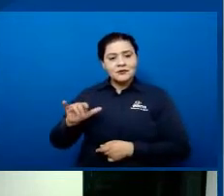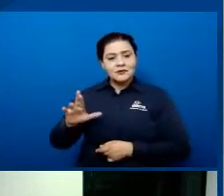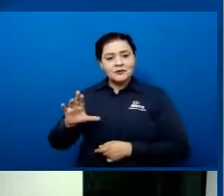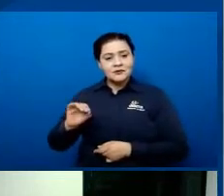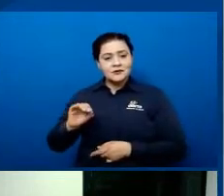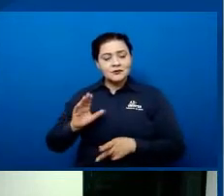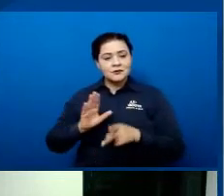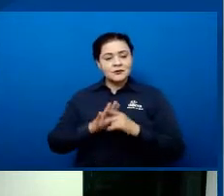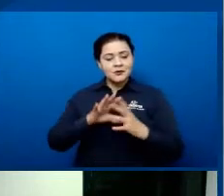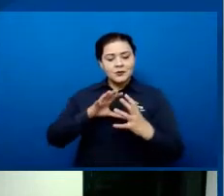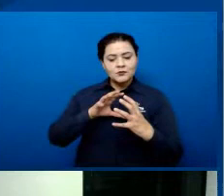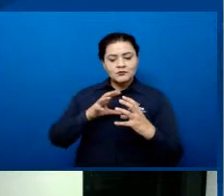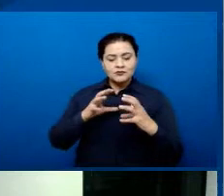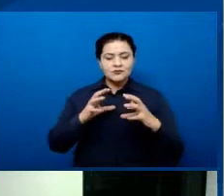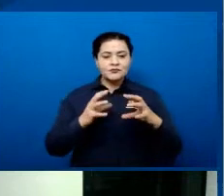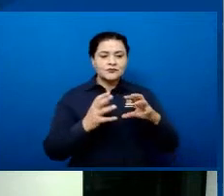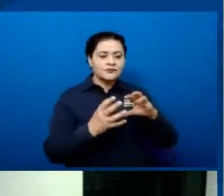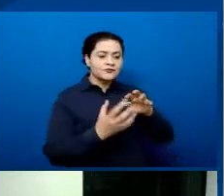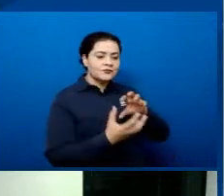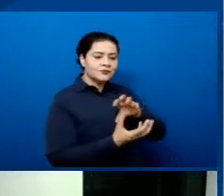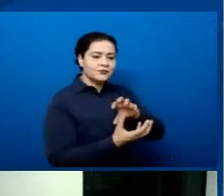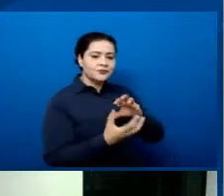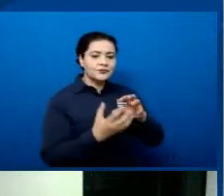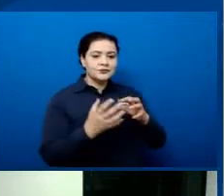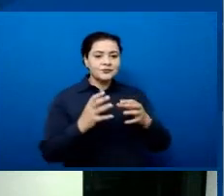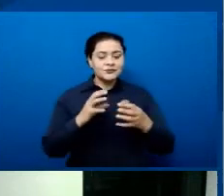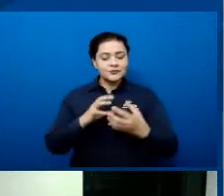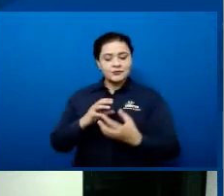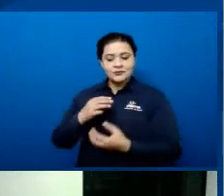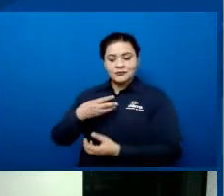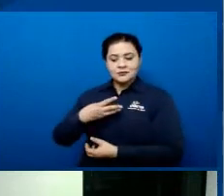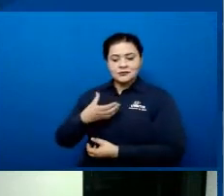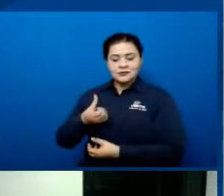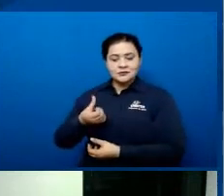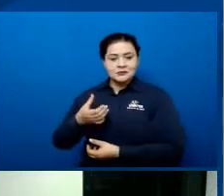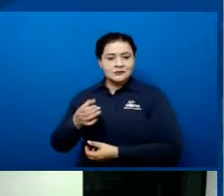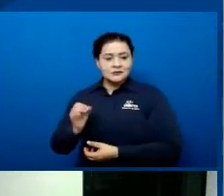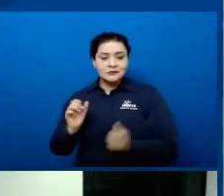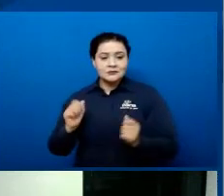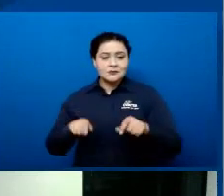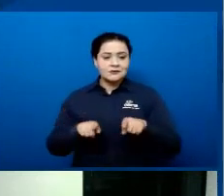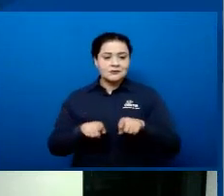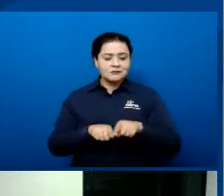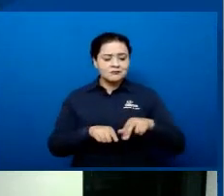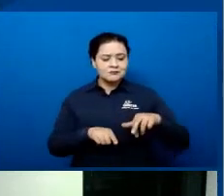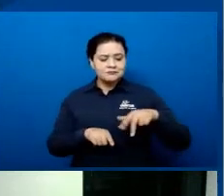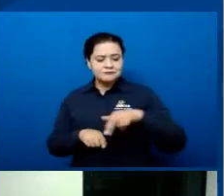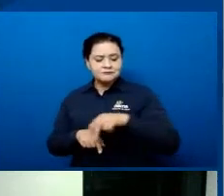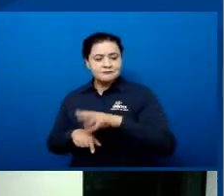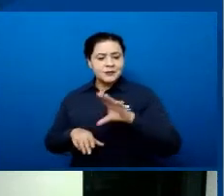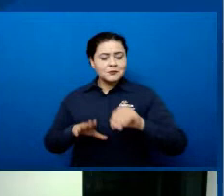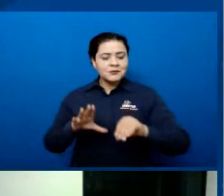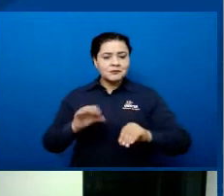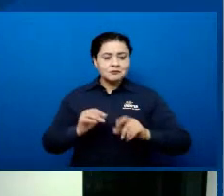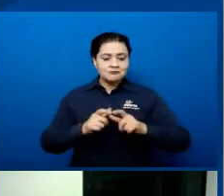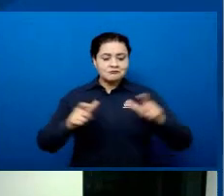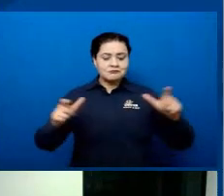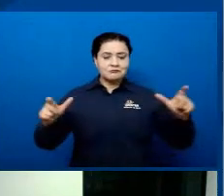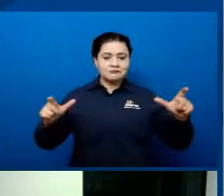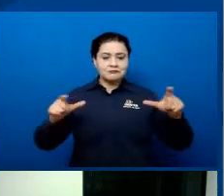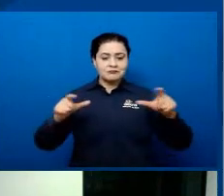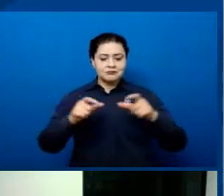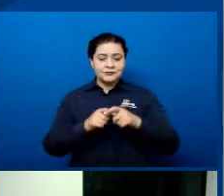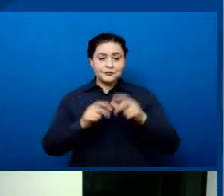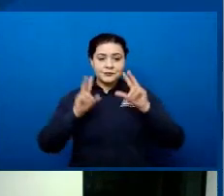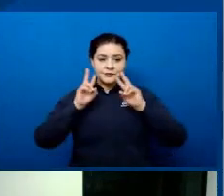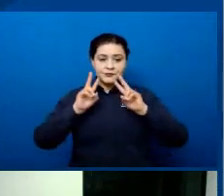eixo, né, fazendo 360 graus dele na tela do celular e eu poder andar sobre ele, poder tocar sobre ele, aumentar, expandir, ver